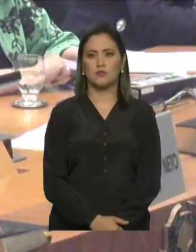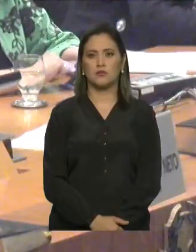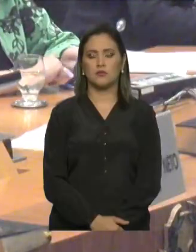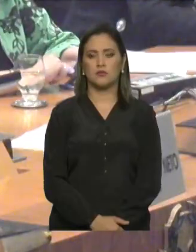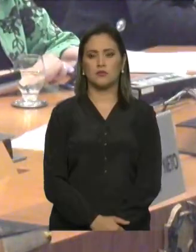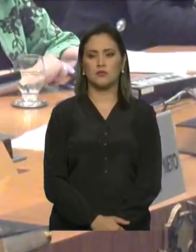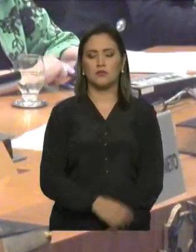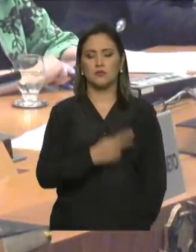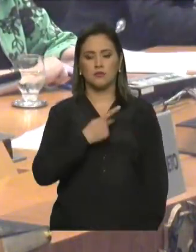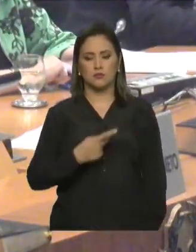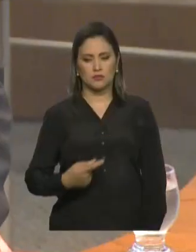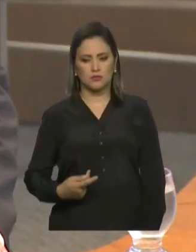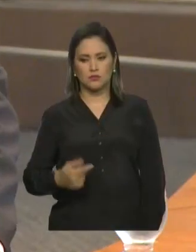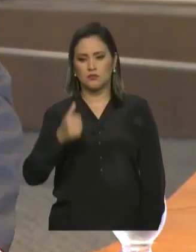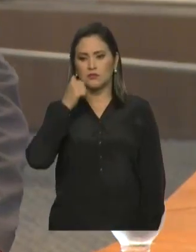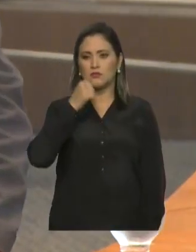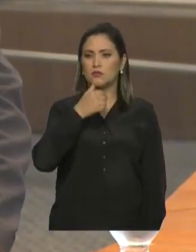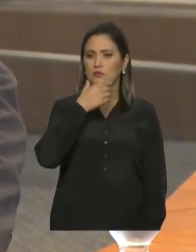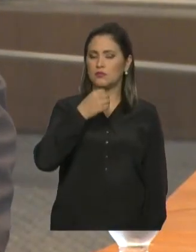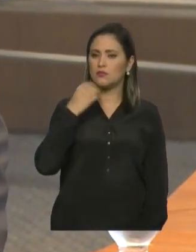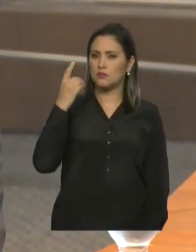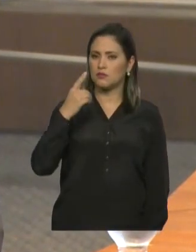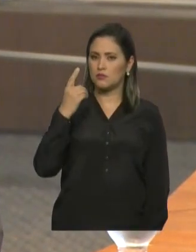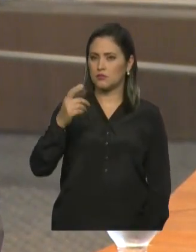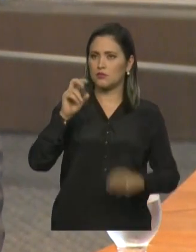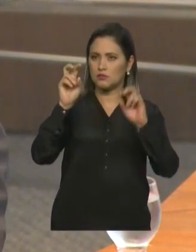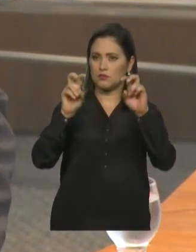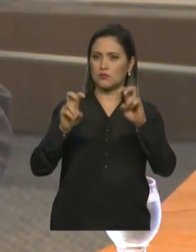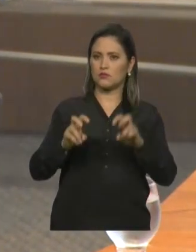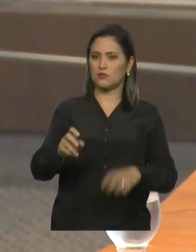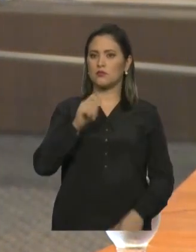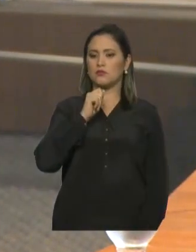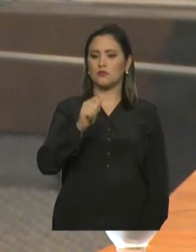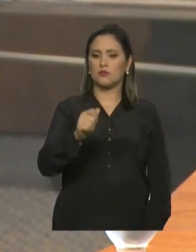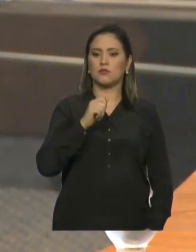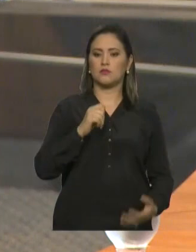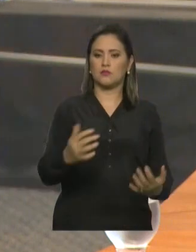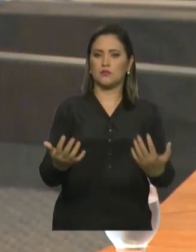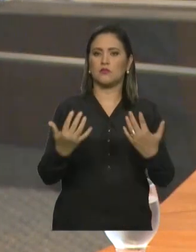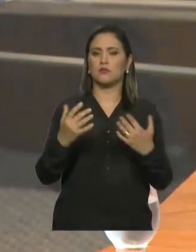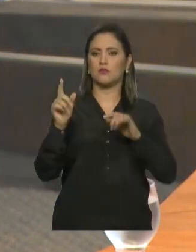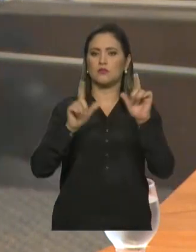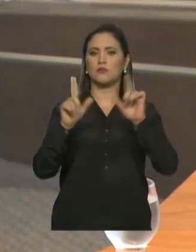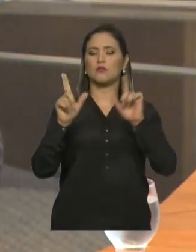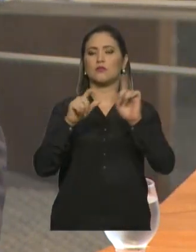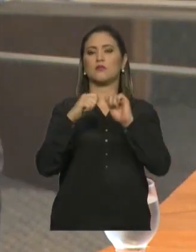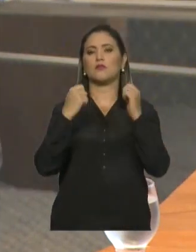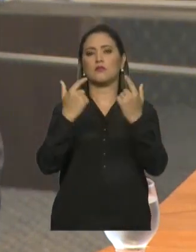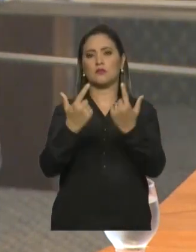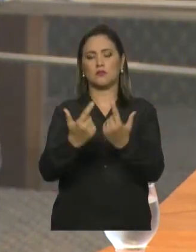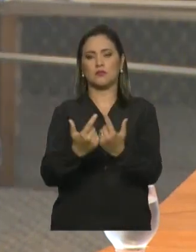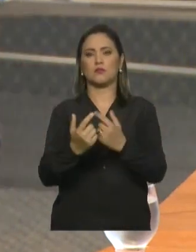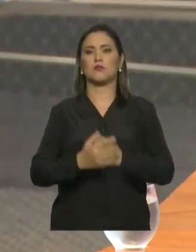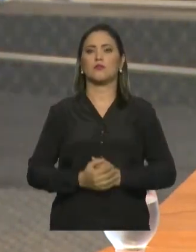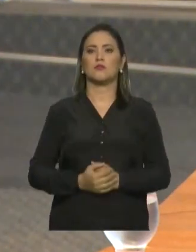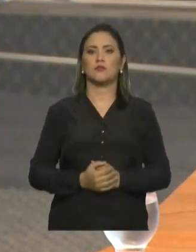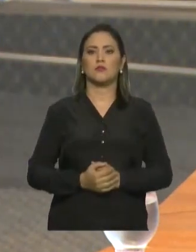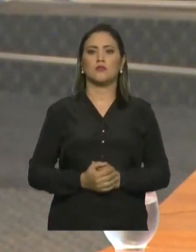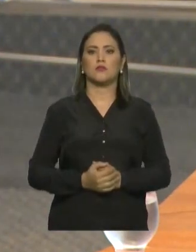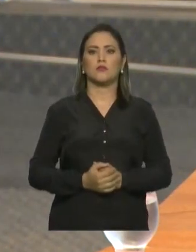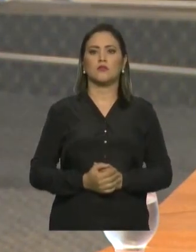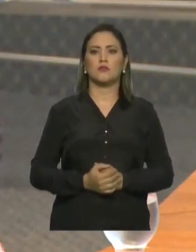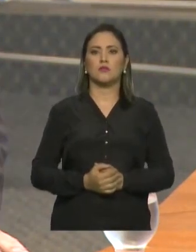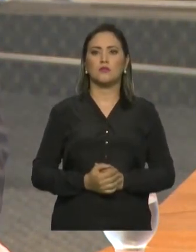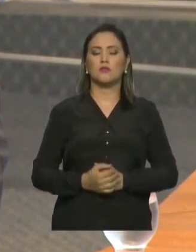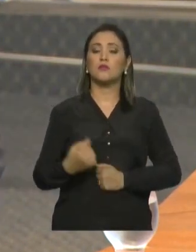Senhor presidente, senhoras e senhores deputados, membros da galeria, internautas, telespectadores da TV Assembleia, funcionários desse poder. Senhor